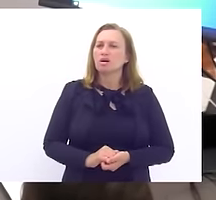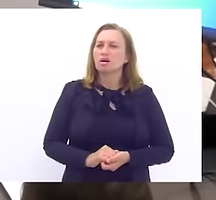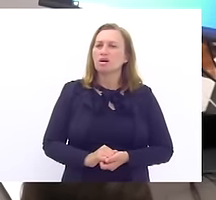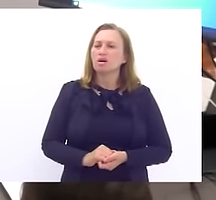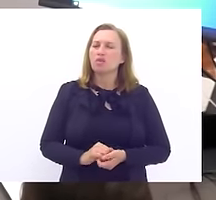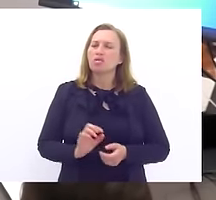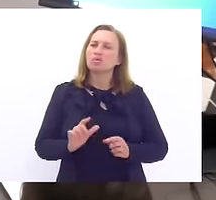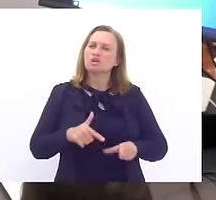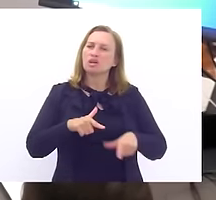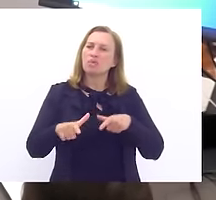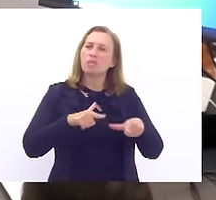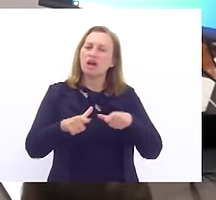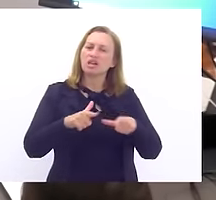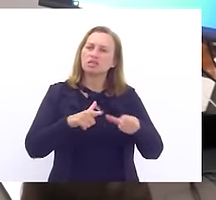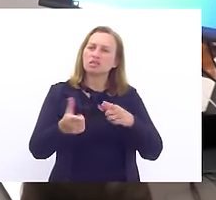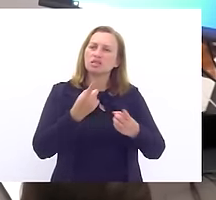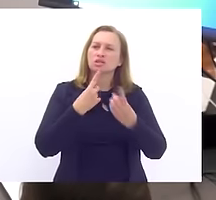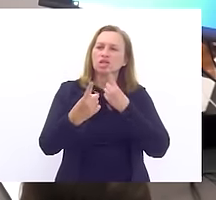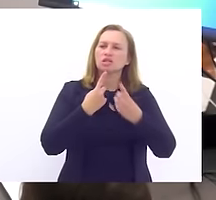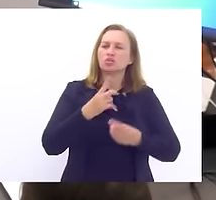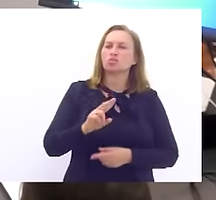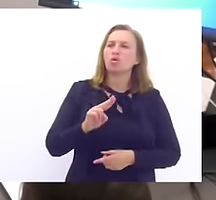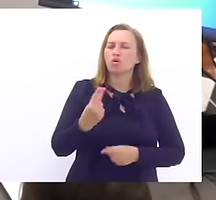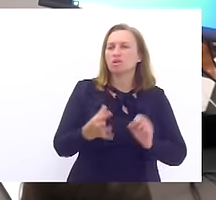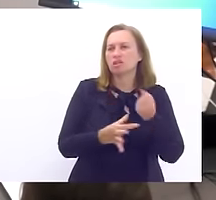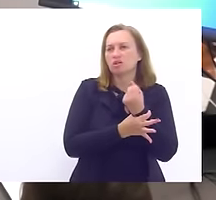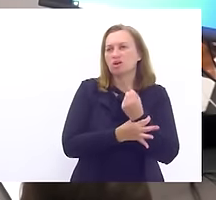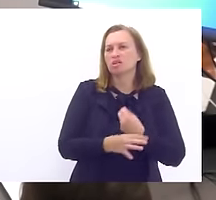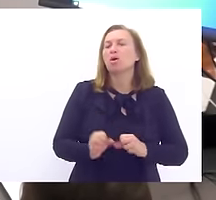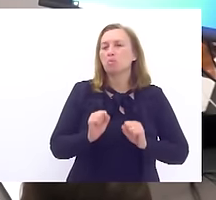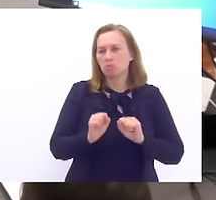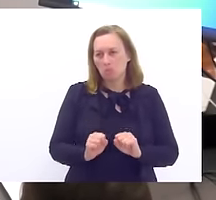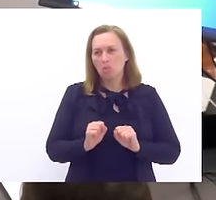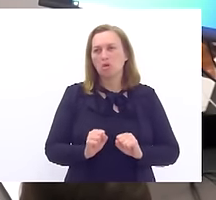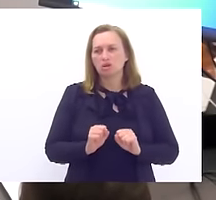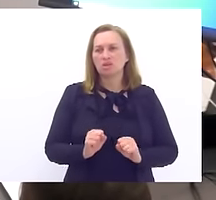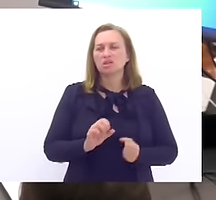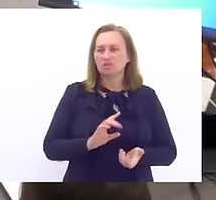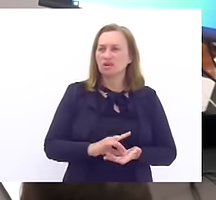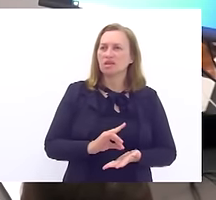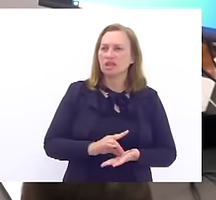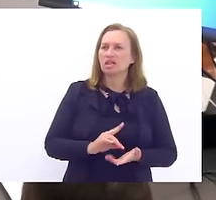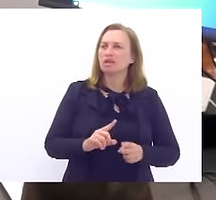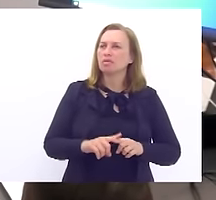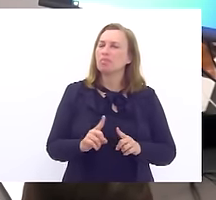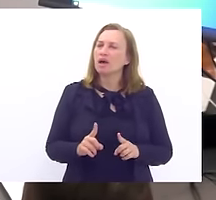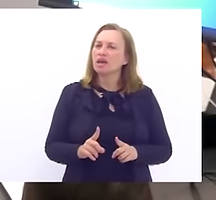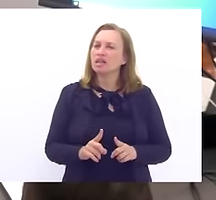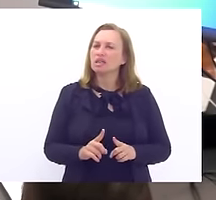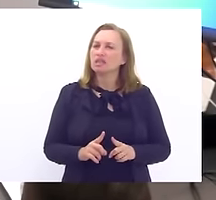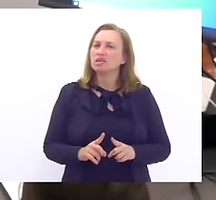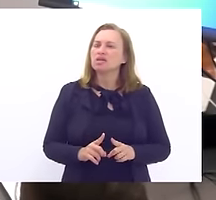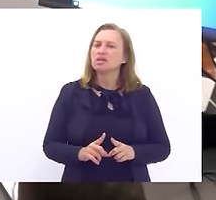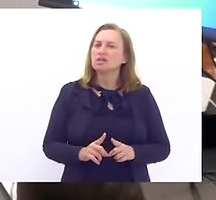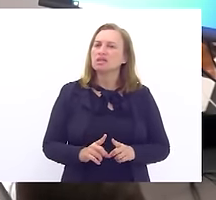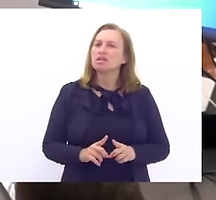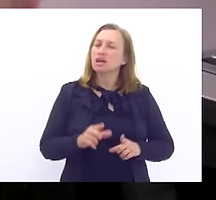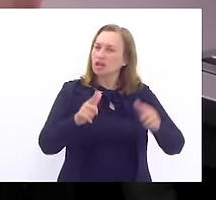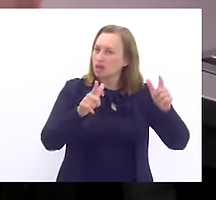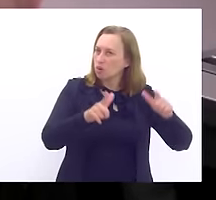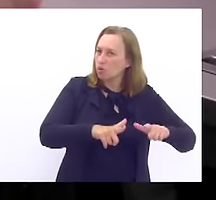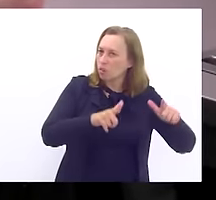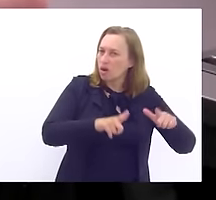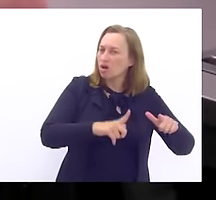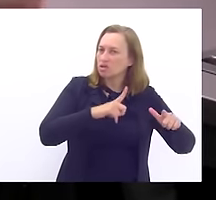segurança ela pode ser uma operação de trânsito que ela é na verdade mas também era ela acaba sendo que naquele local